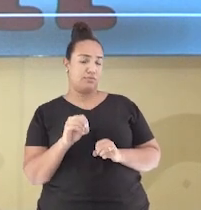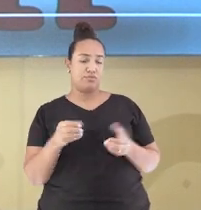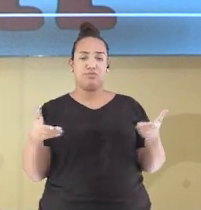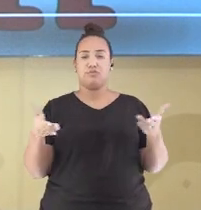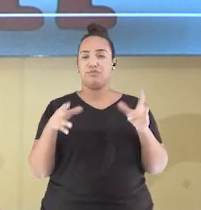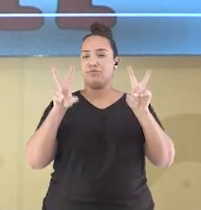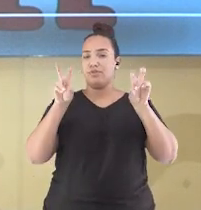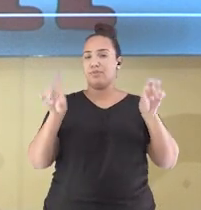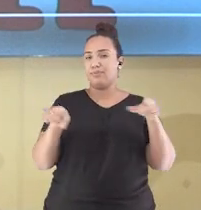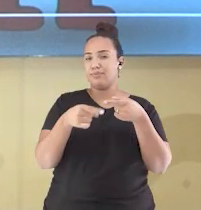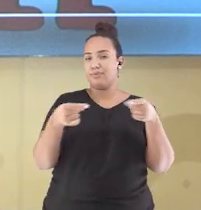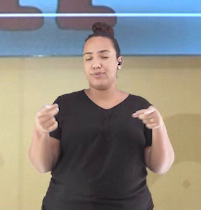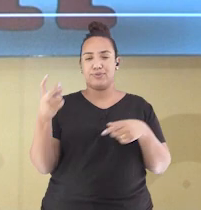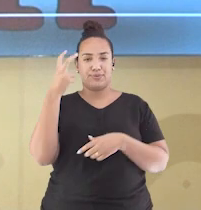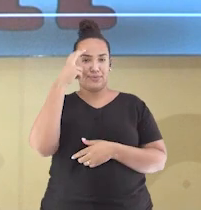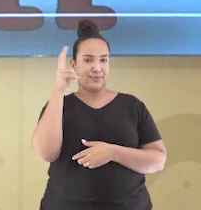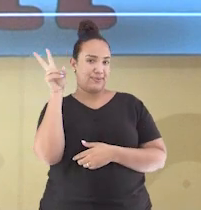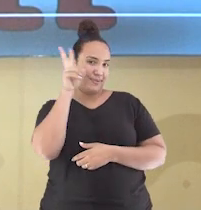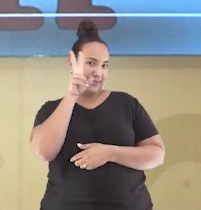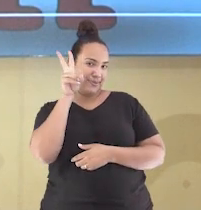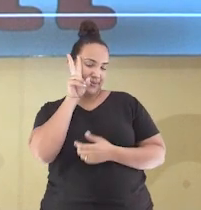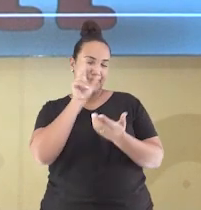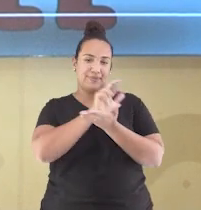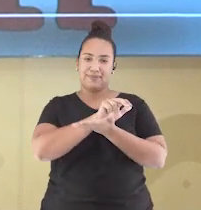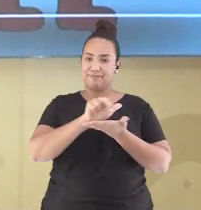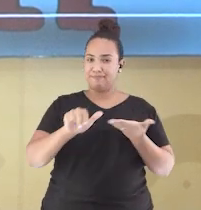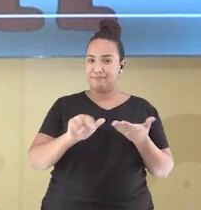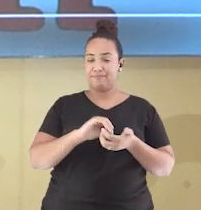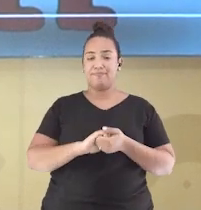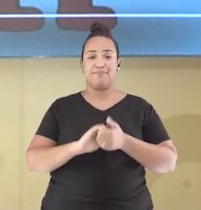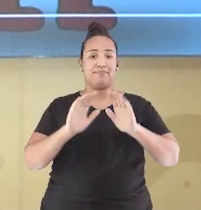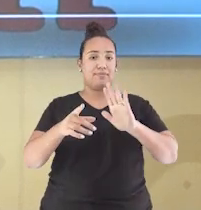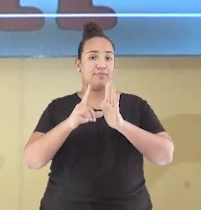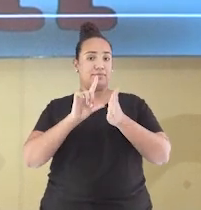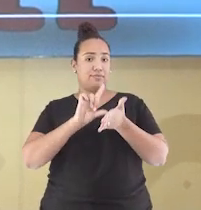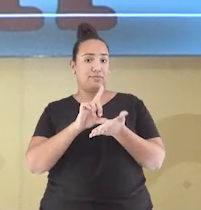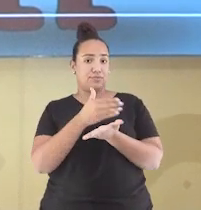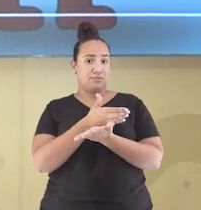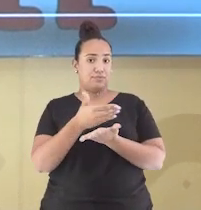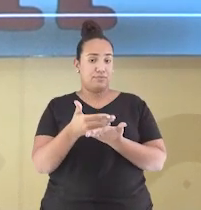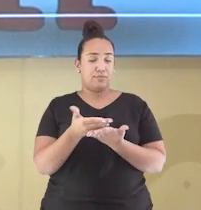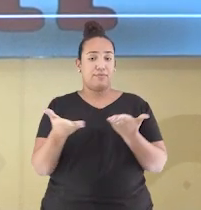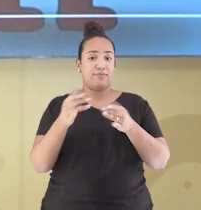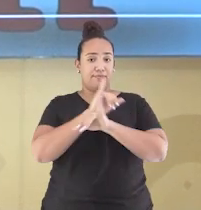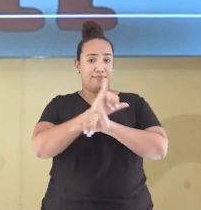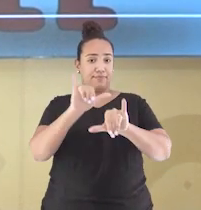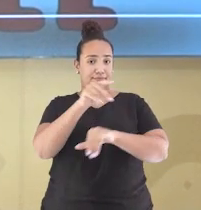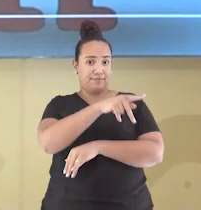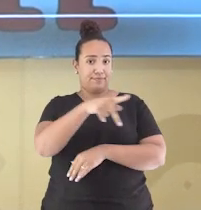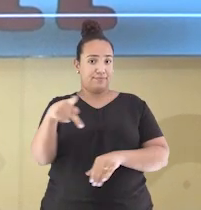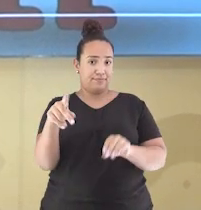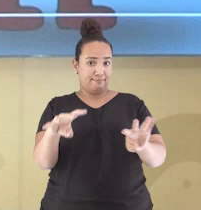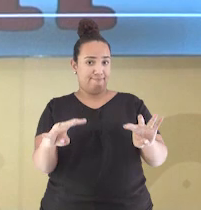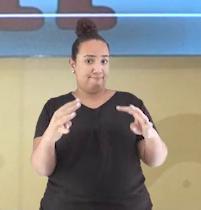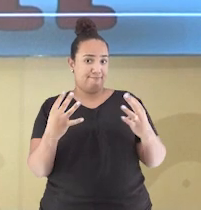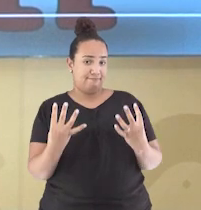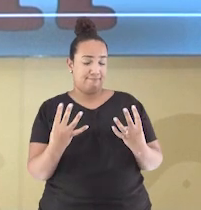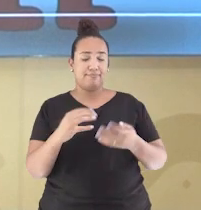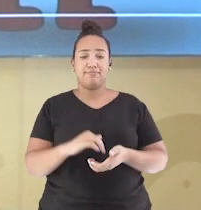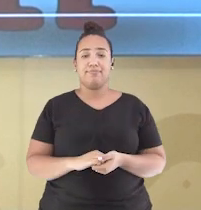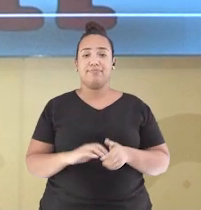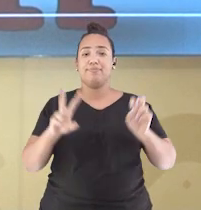Olá, estudantes! Como vocês estão? Estamos começando mais um programa Tudo TV. Sou o professor Fabrício e hoje vamos falar